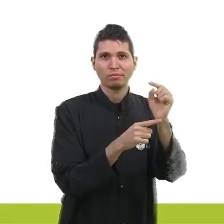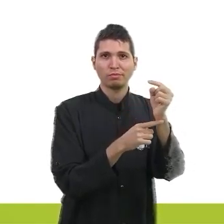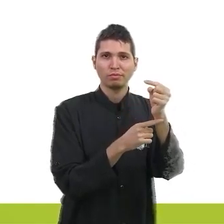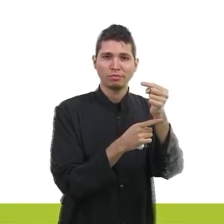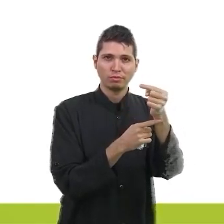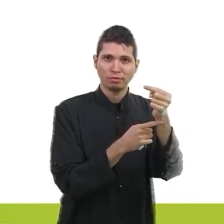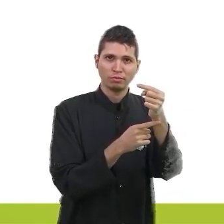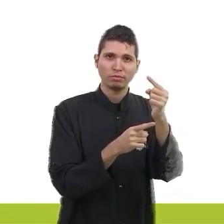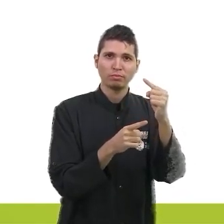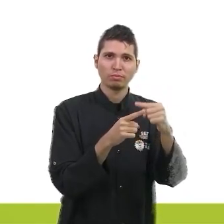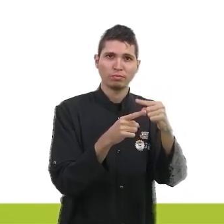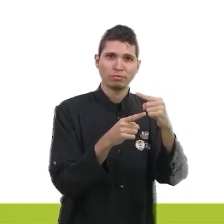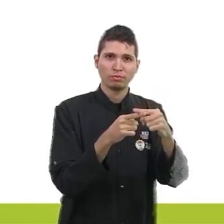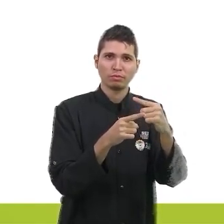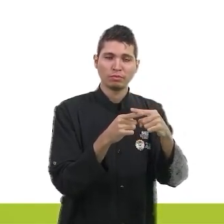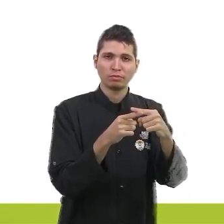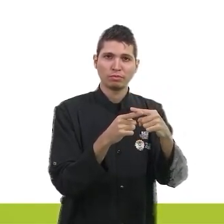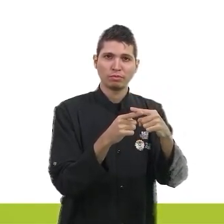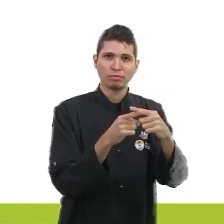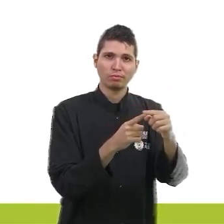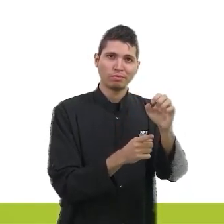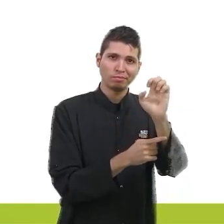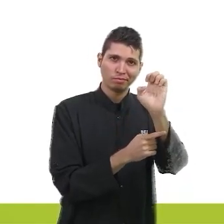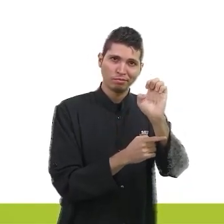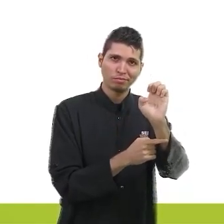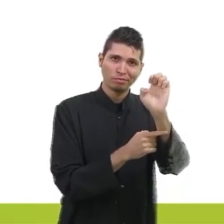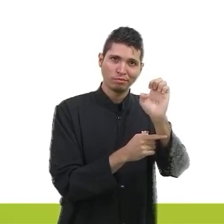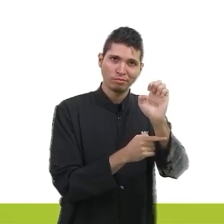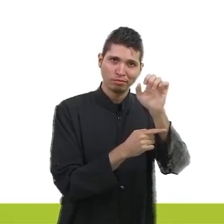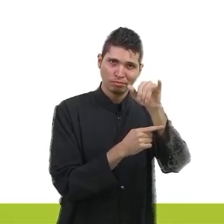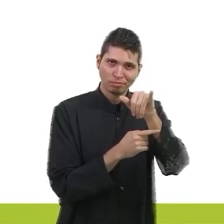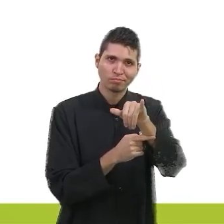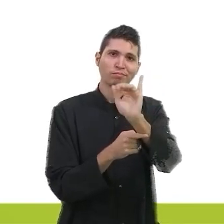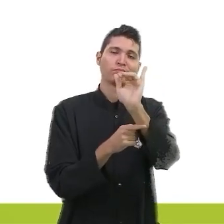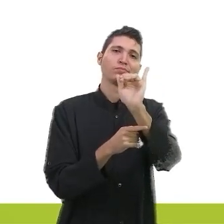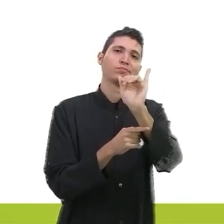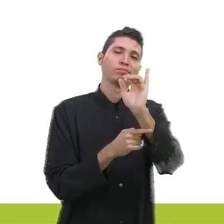eixo dos y. Do mesmo modo,